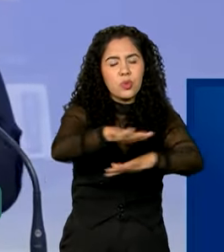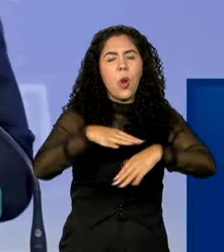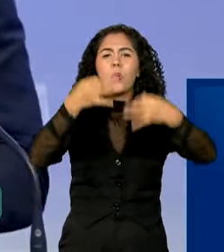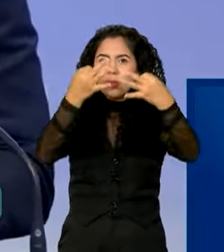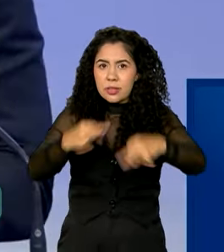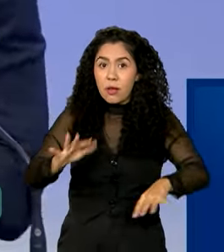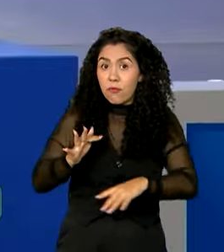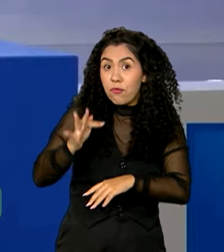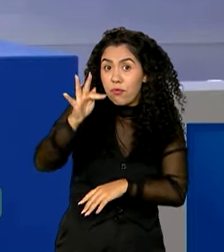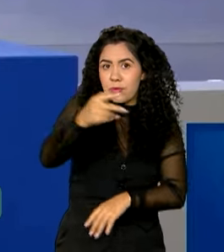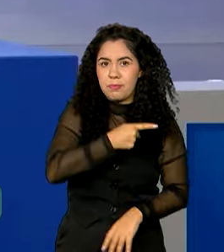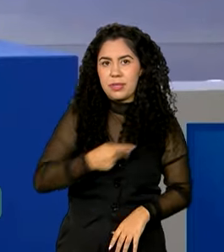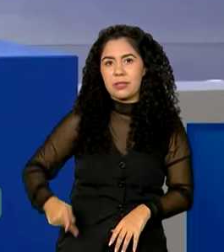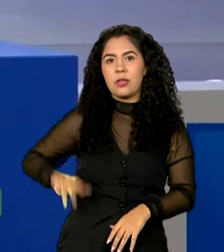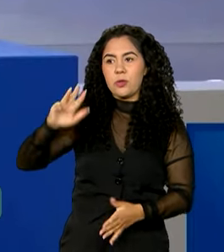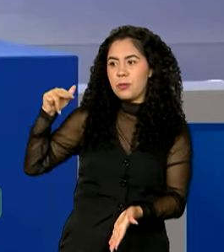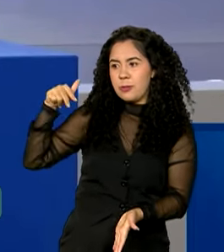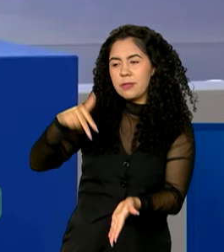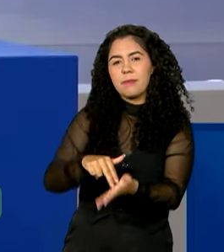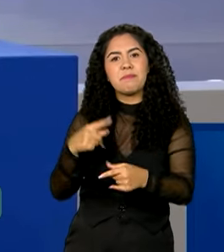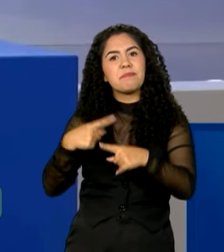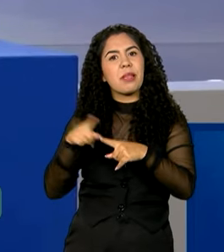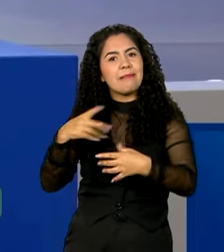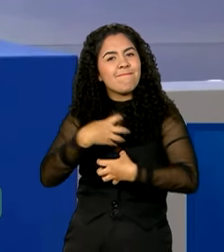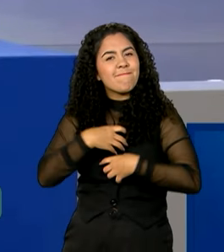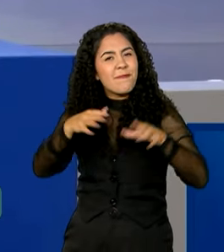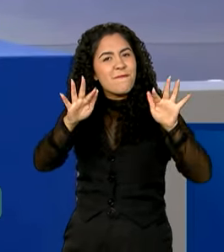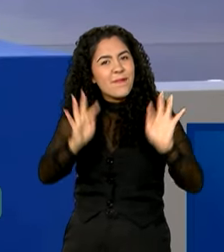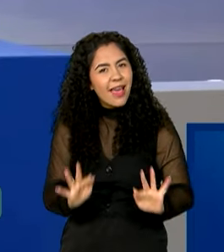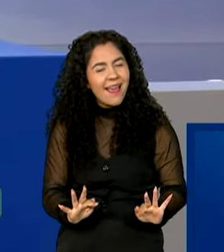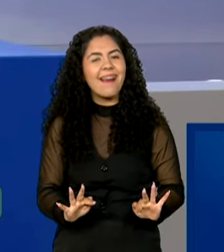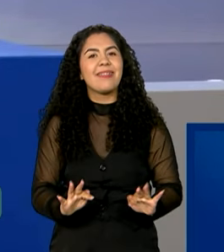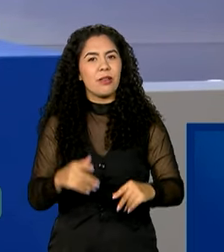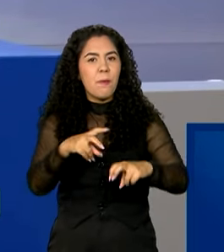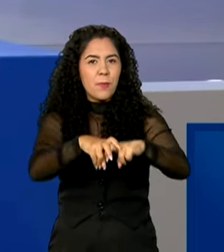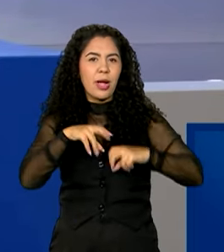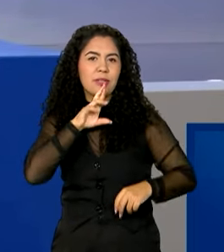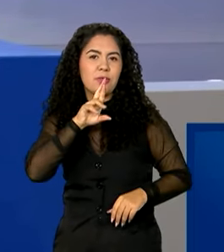porque ele está muito feliz mesmo com o resultado desse leilão.